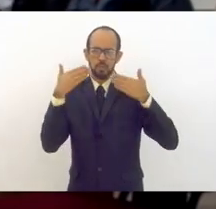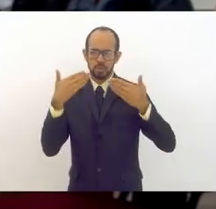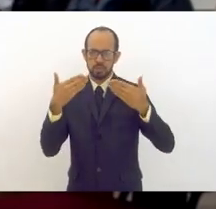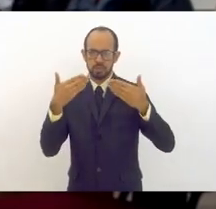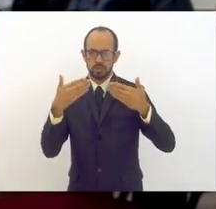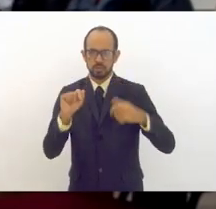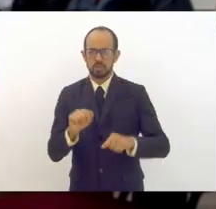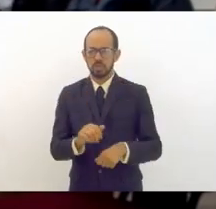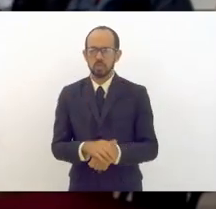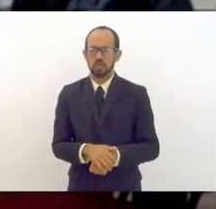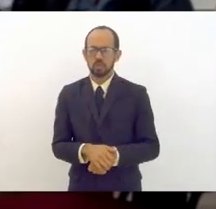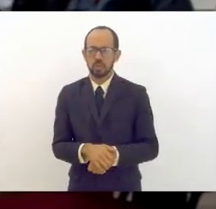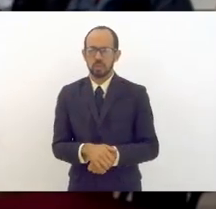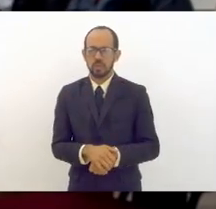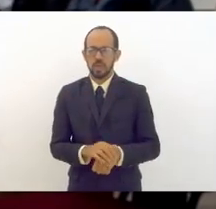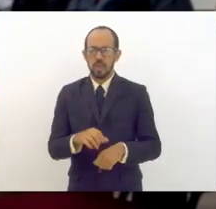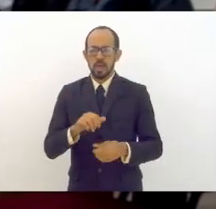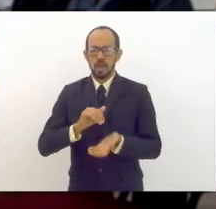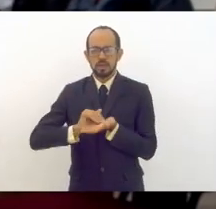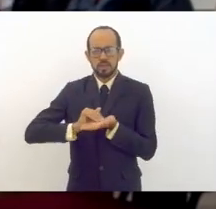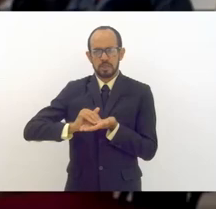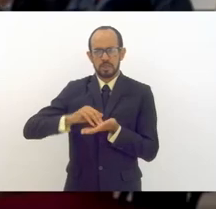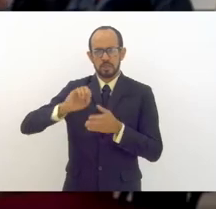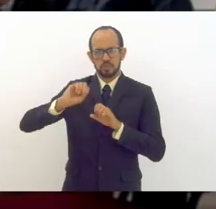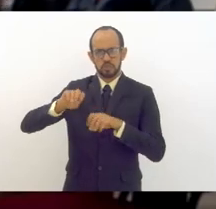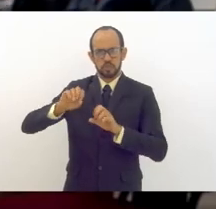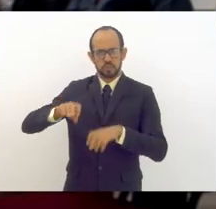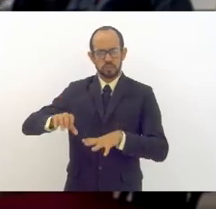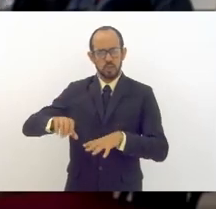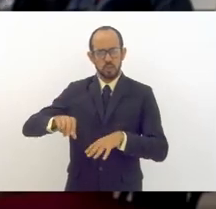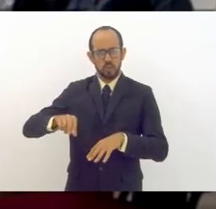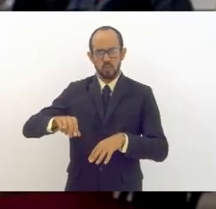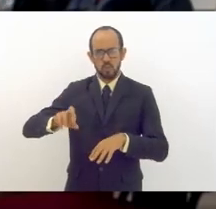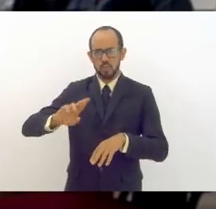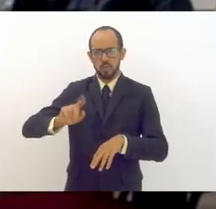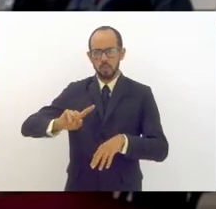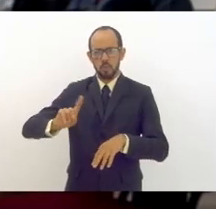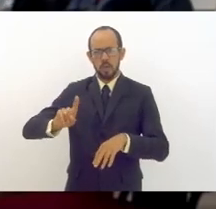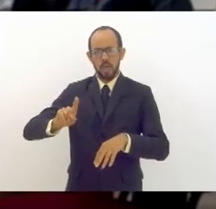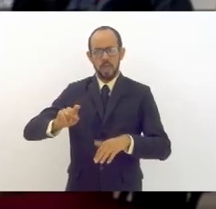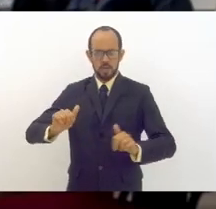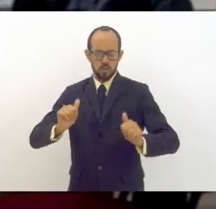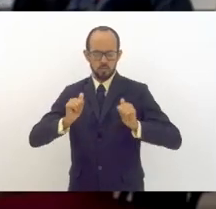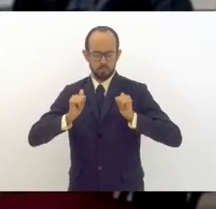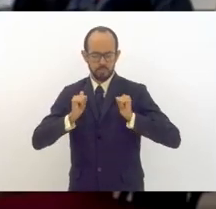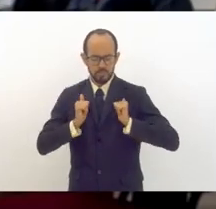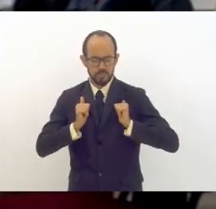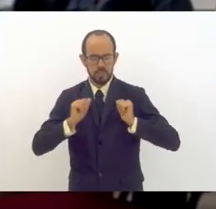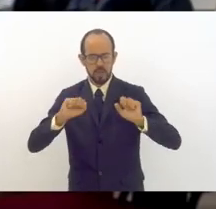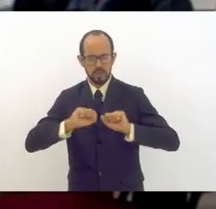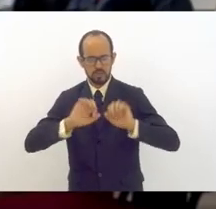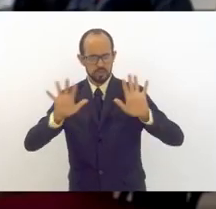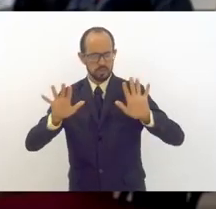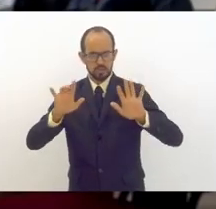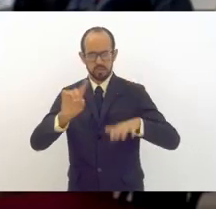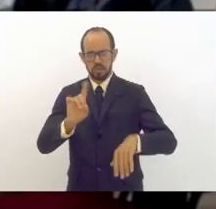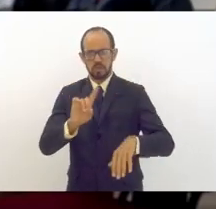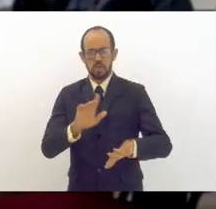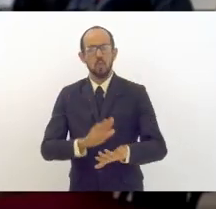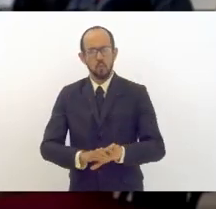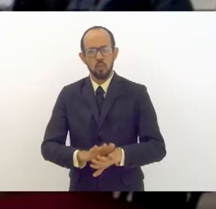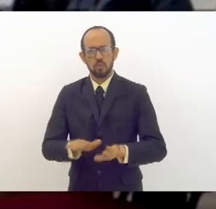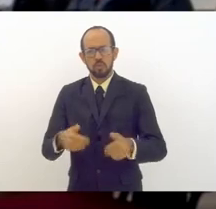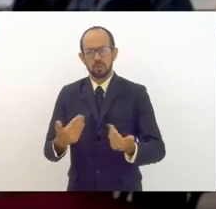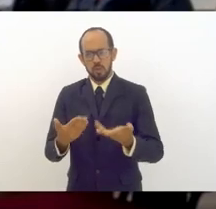tomamos notas aqui, a SEDUC, de maneira alguma, se opõe a prestar esclarecimento sobre todos os fatos. Portanto,